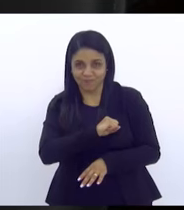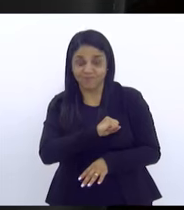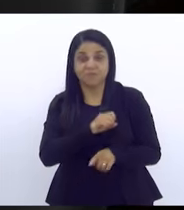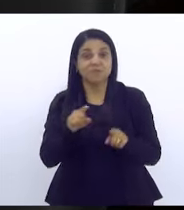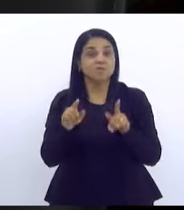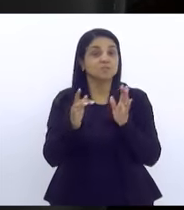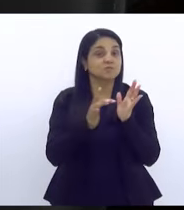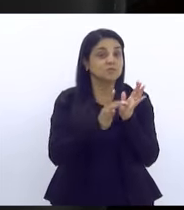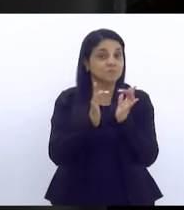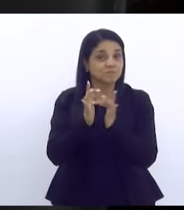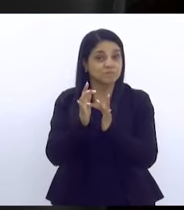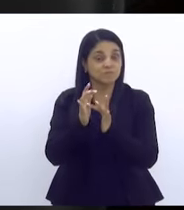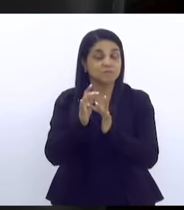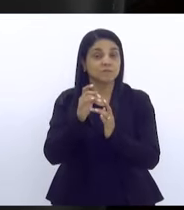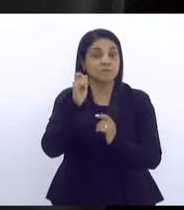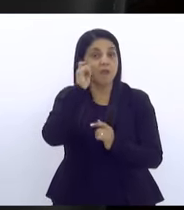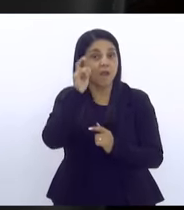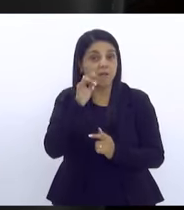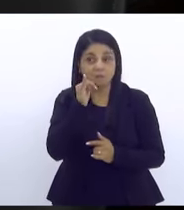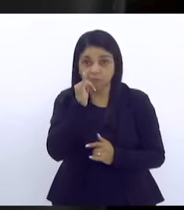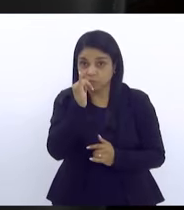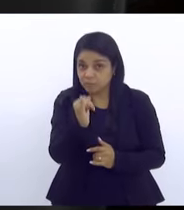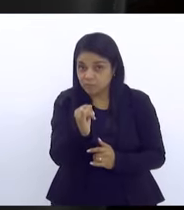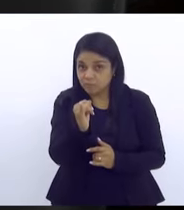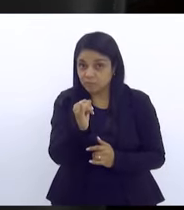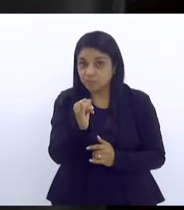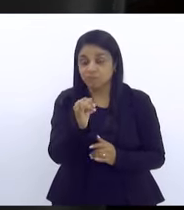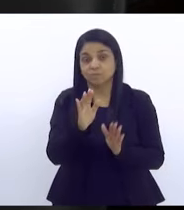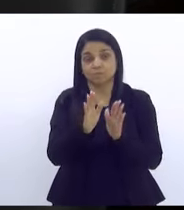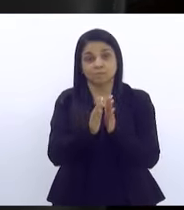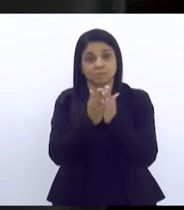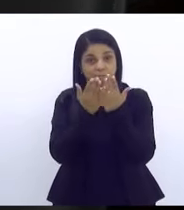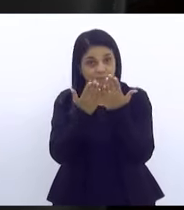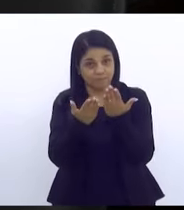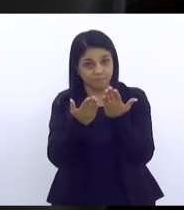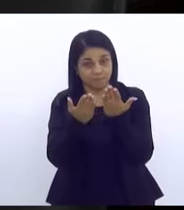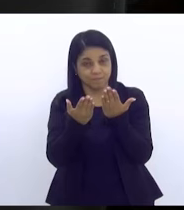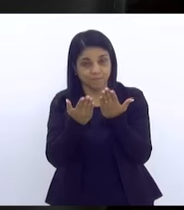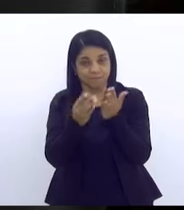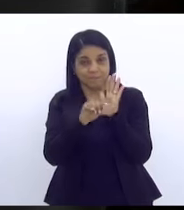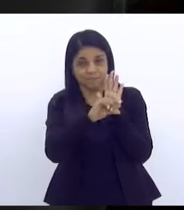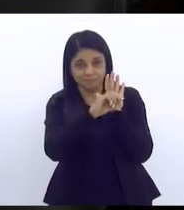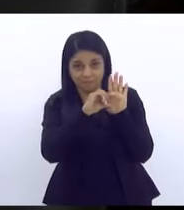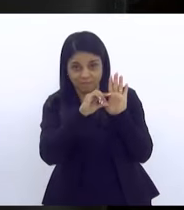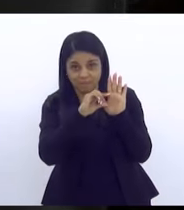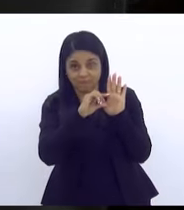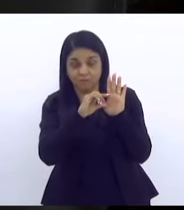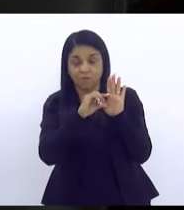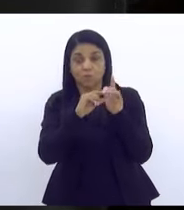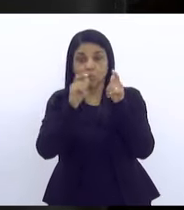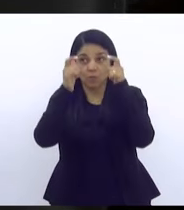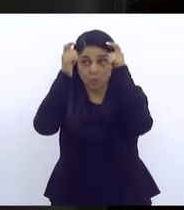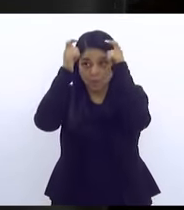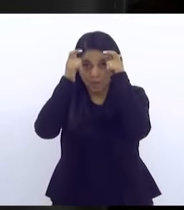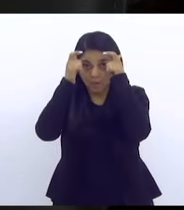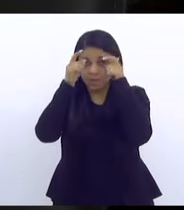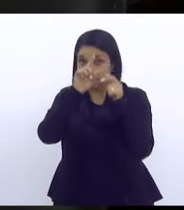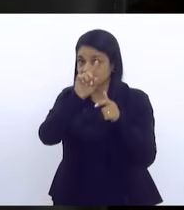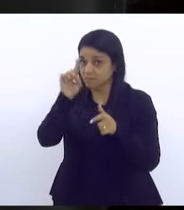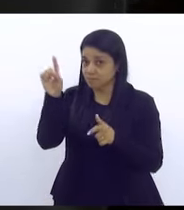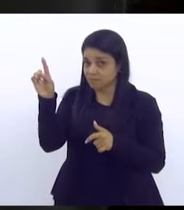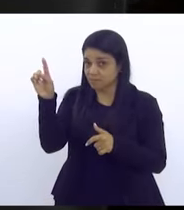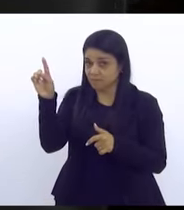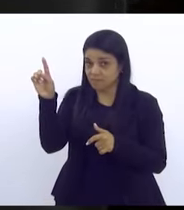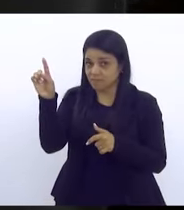também alertou, em outra passagem bíblica, que o reino de Deus é